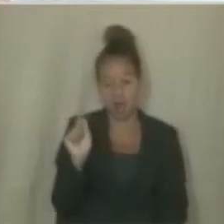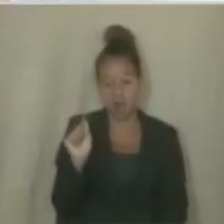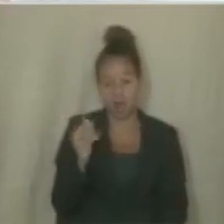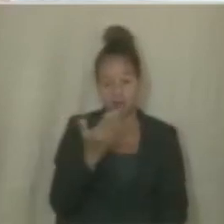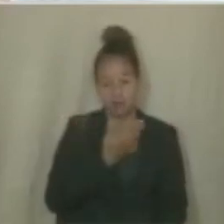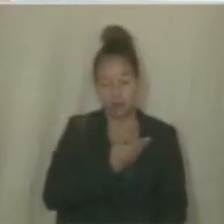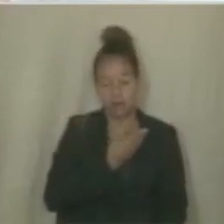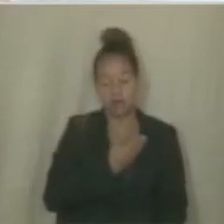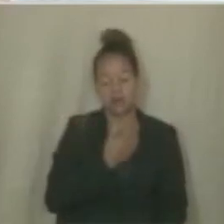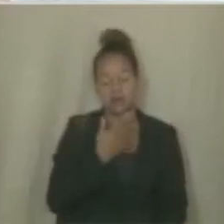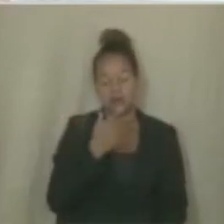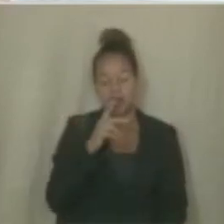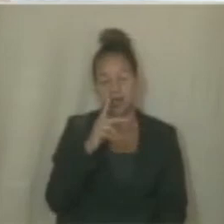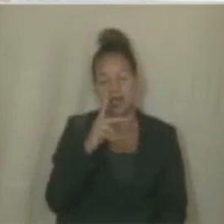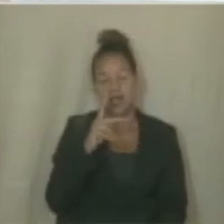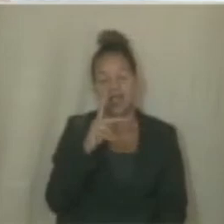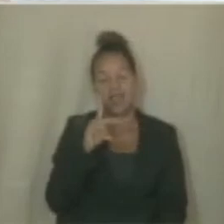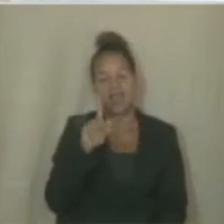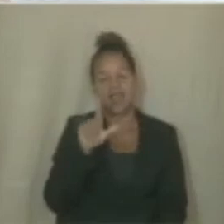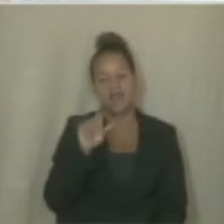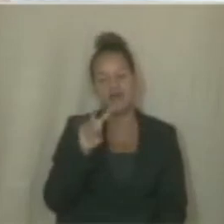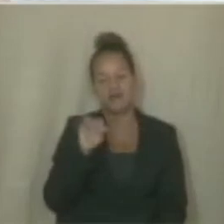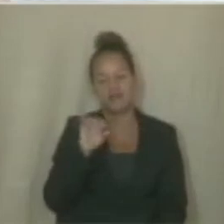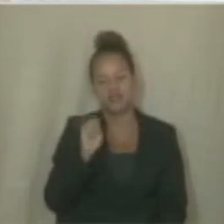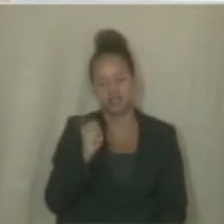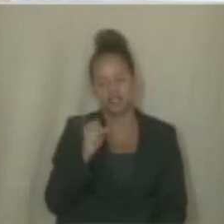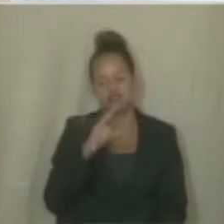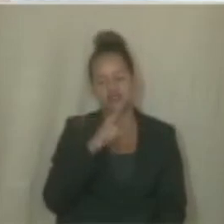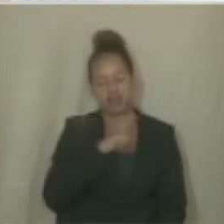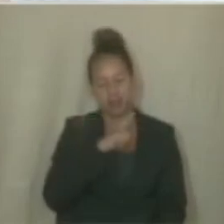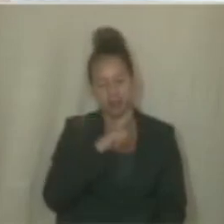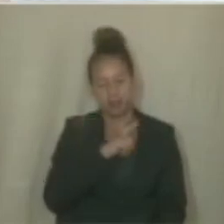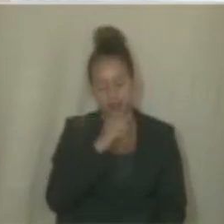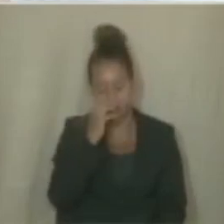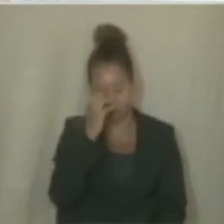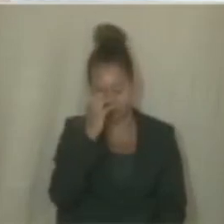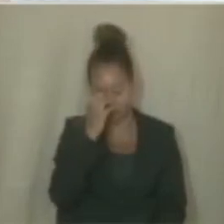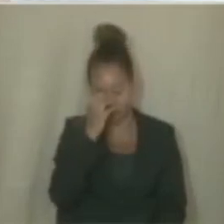amigo Elvis teremos